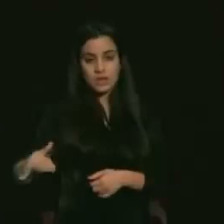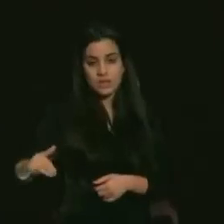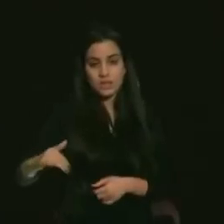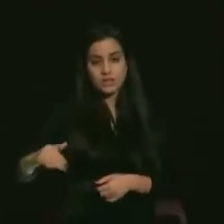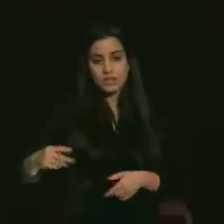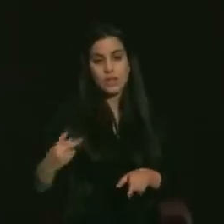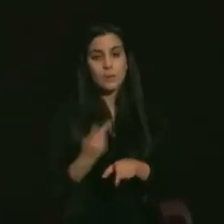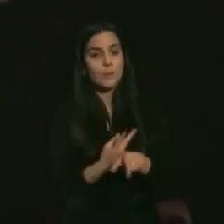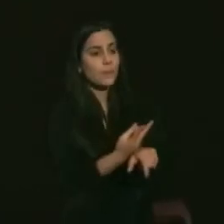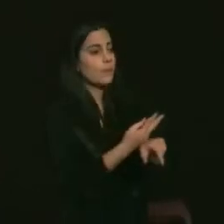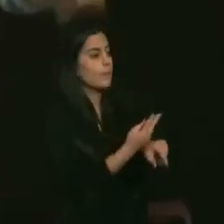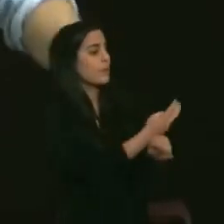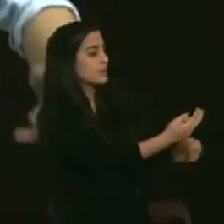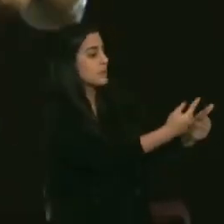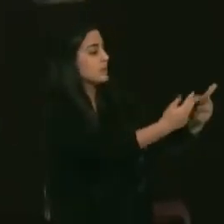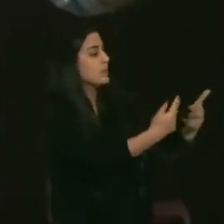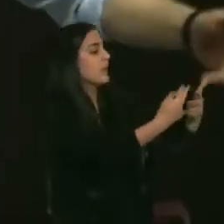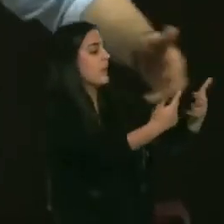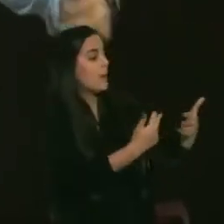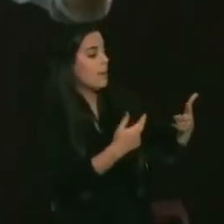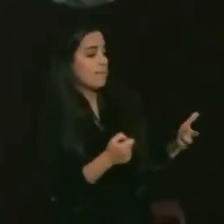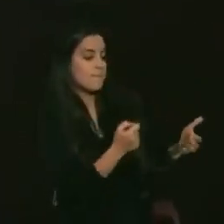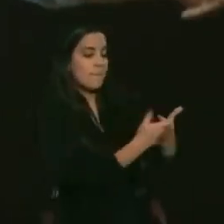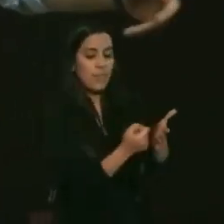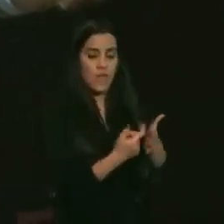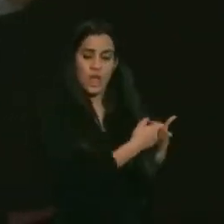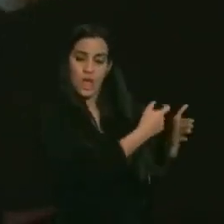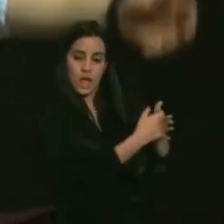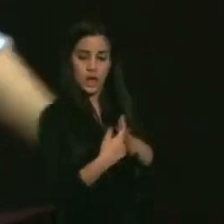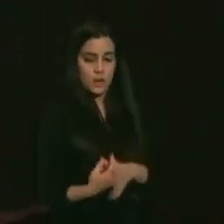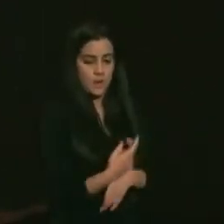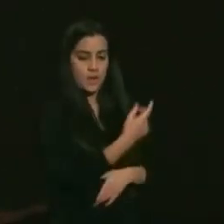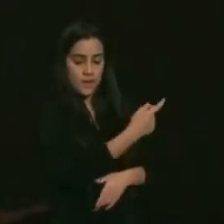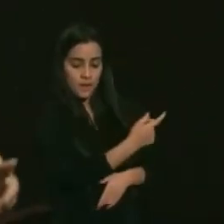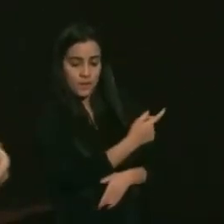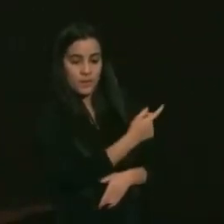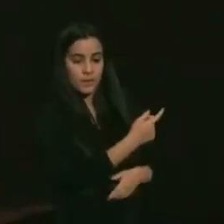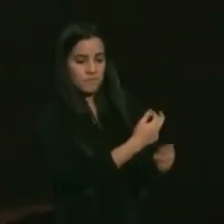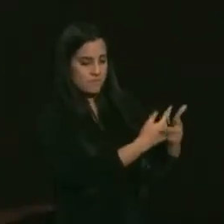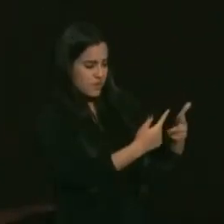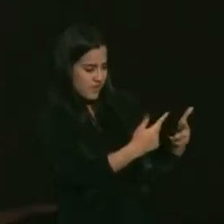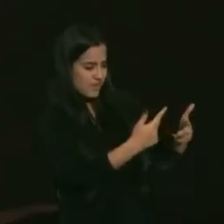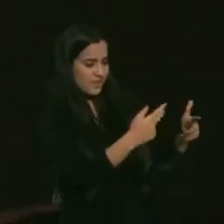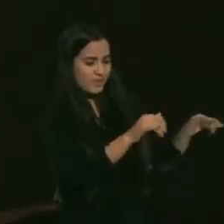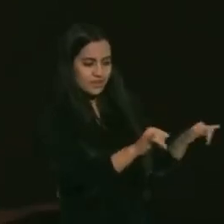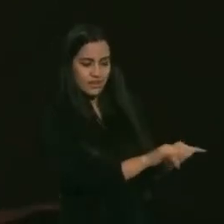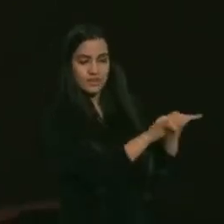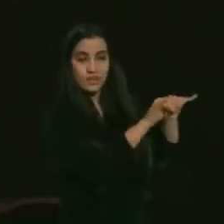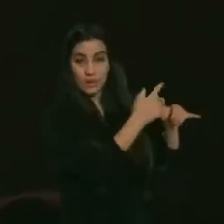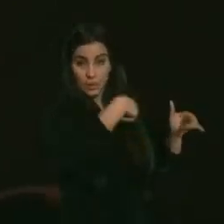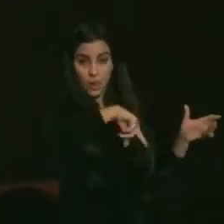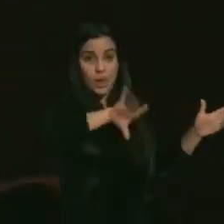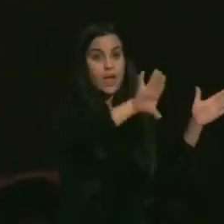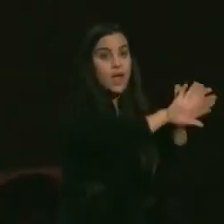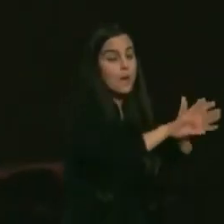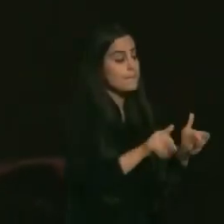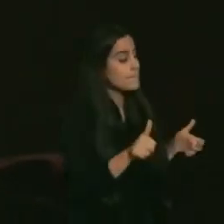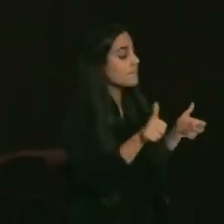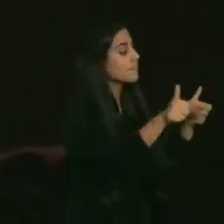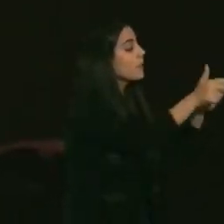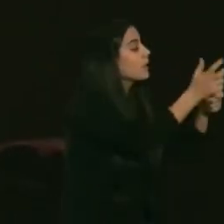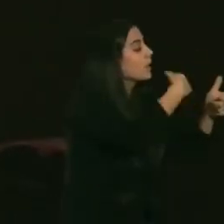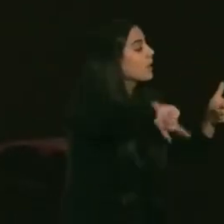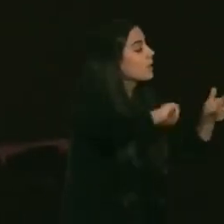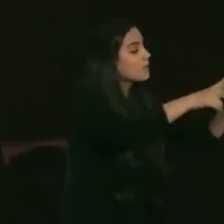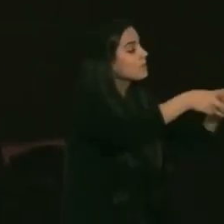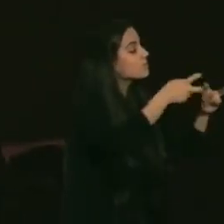corre, corre, corre, corre, corre, gasta a vida por coisa que não vale nada. E quando a gente chega lá ou chega perto, a gente vê que